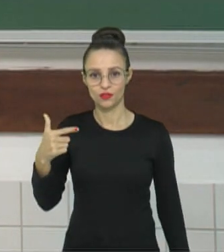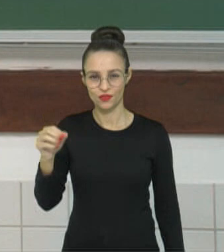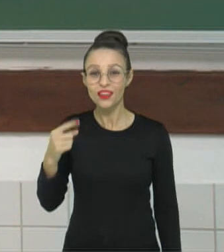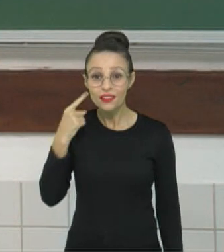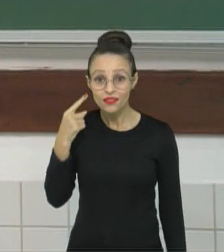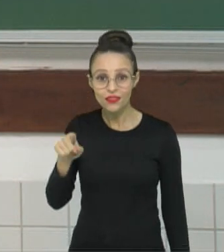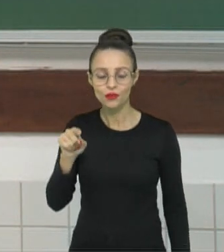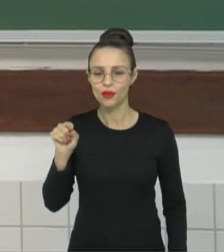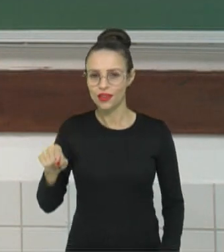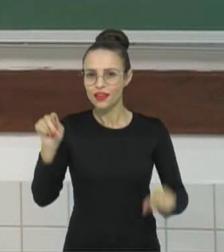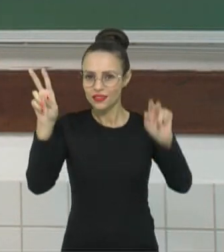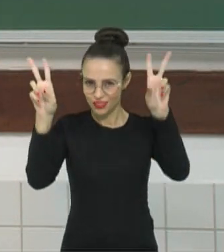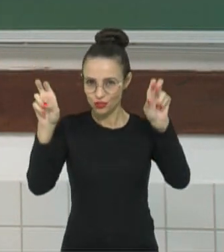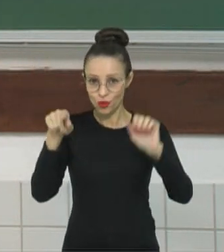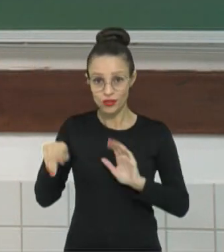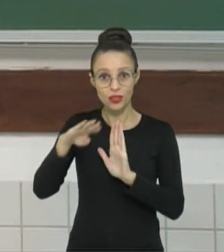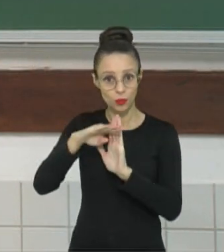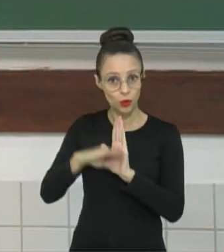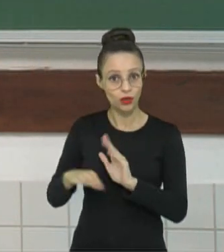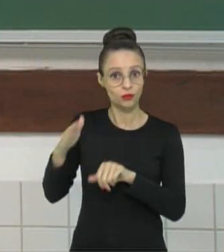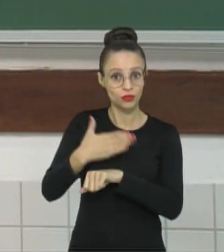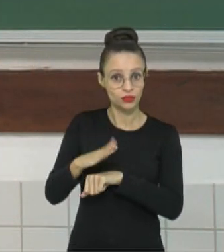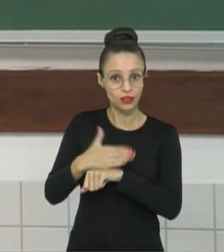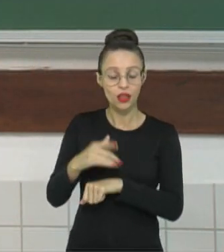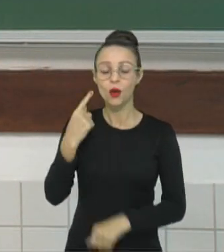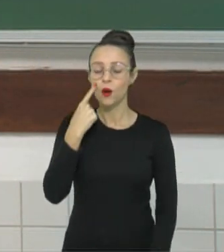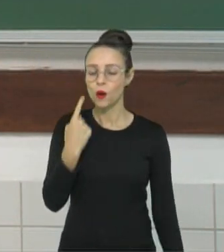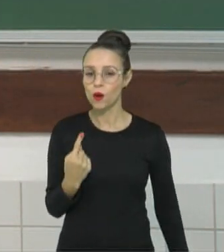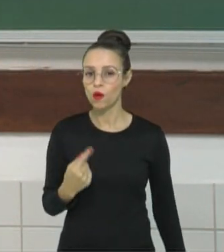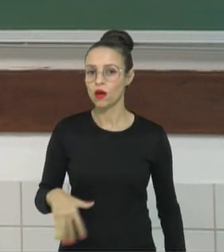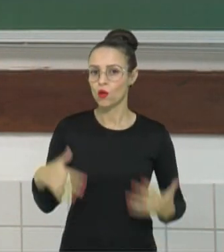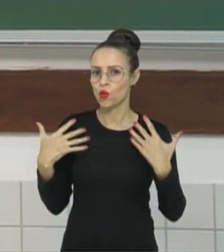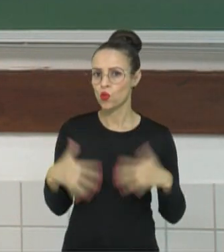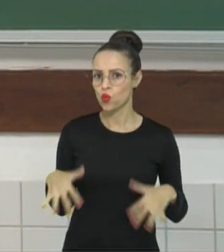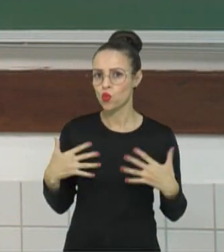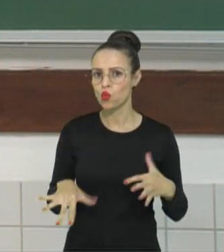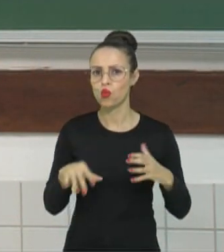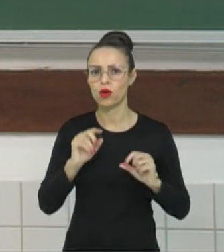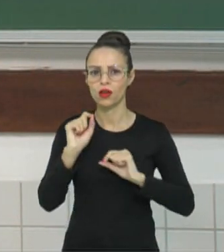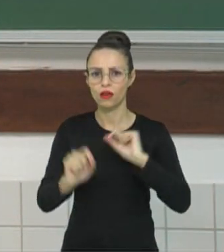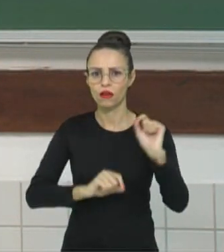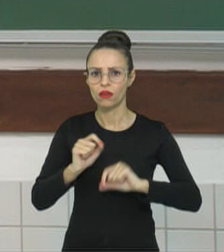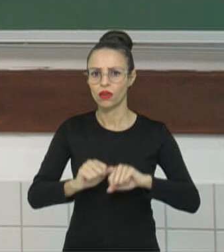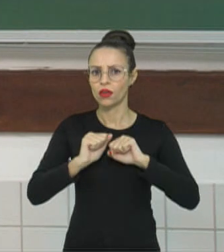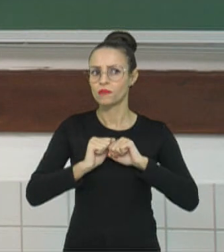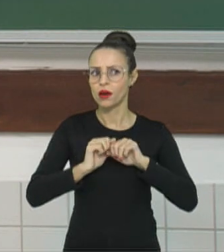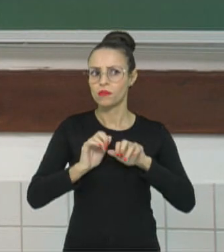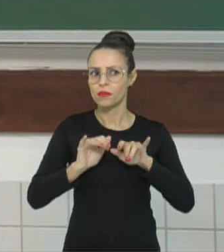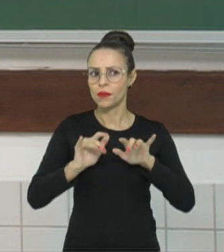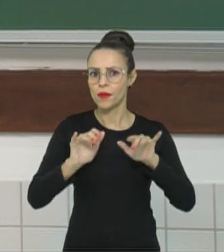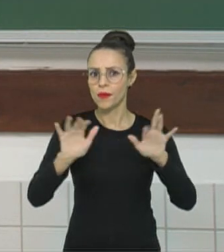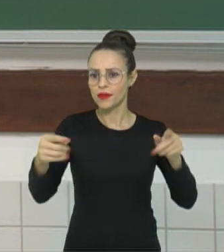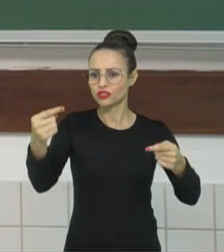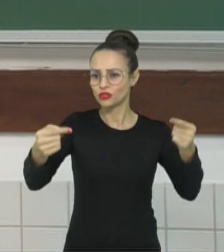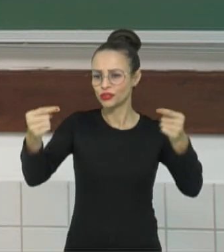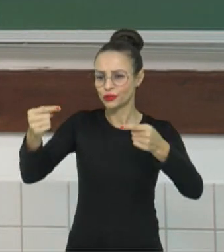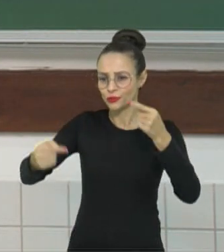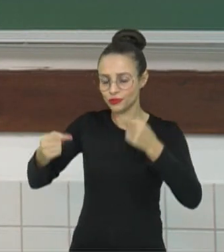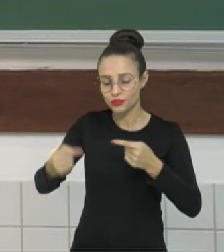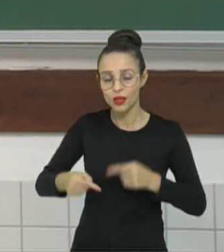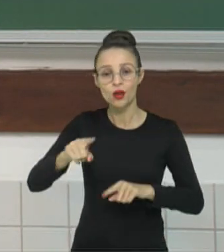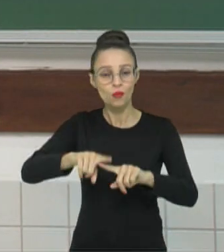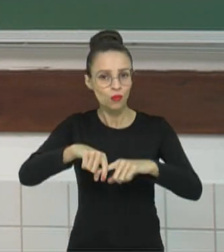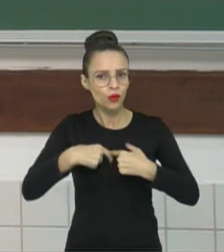esse assunto, esse programa de trainee, olha como ele começou a gerar toda uma discussão. Por isso que é